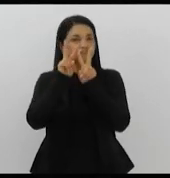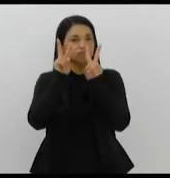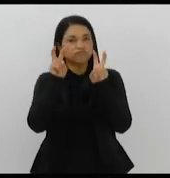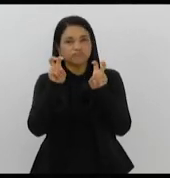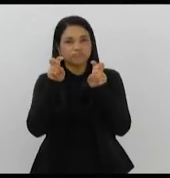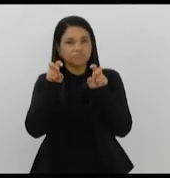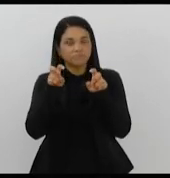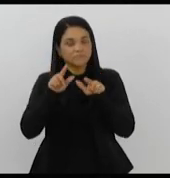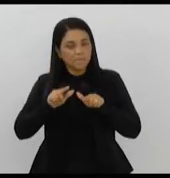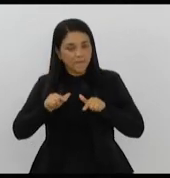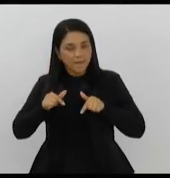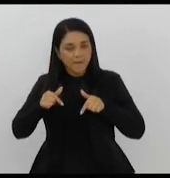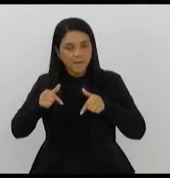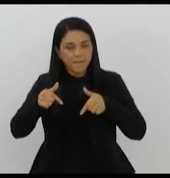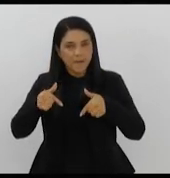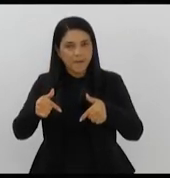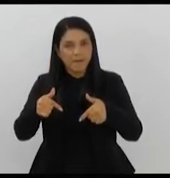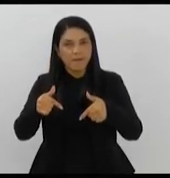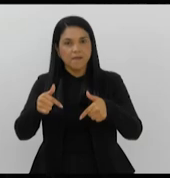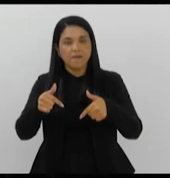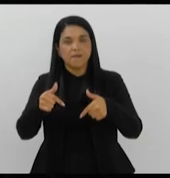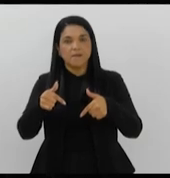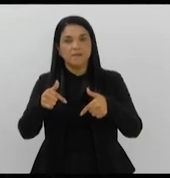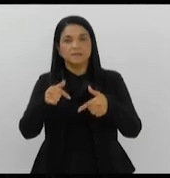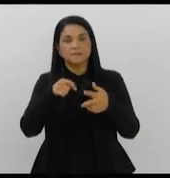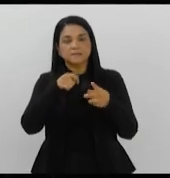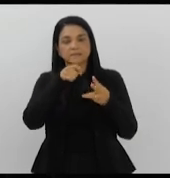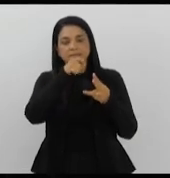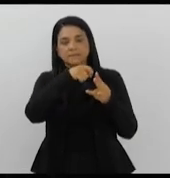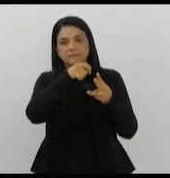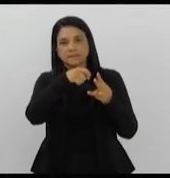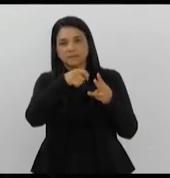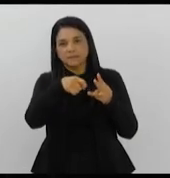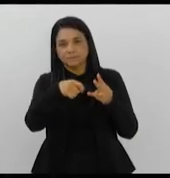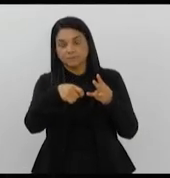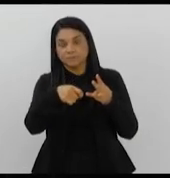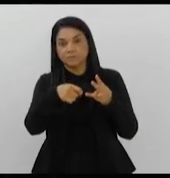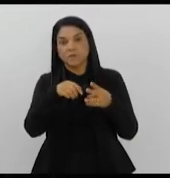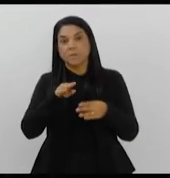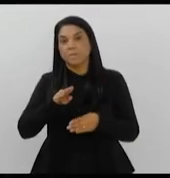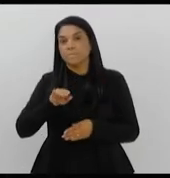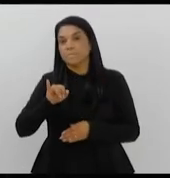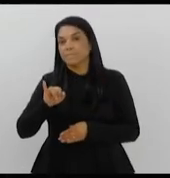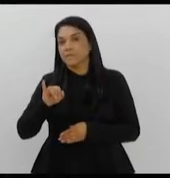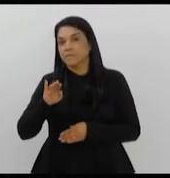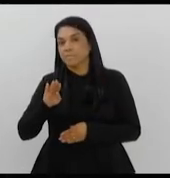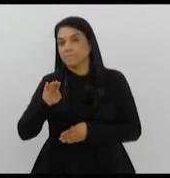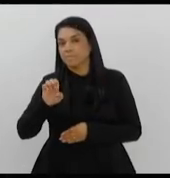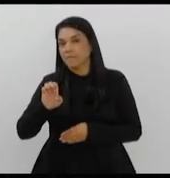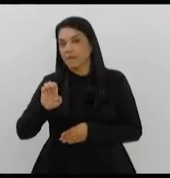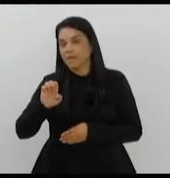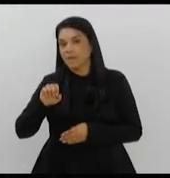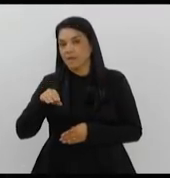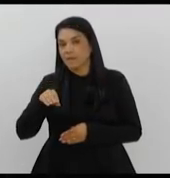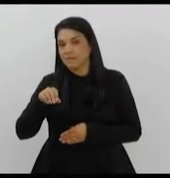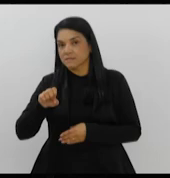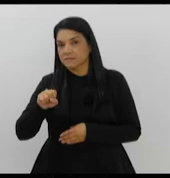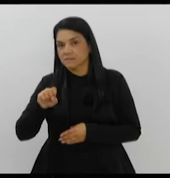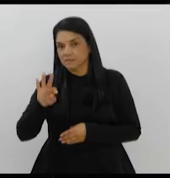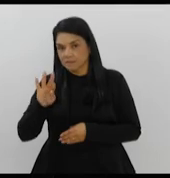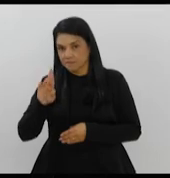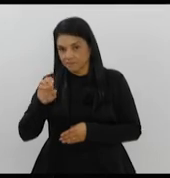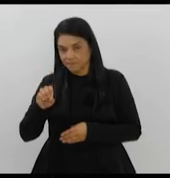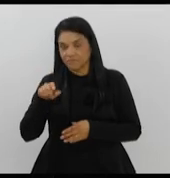sua execução nos três primeiros bimestres. E lá levantei a questão